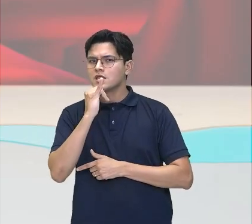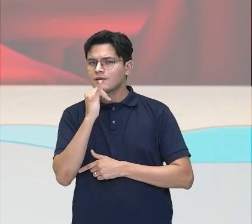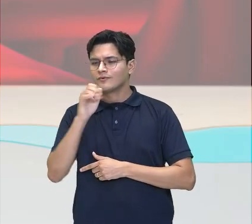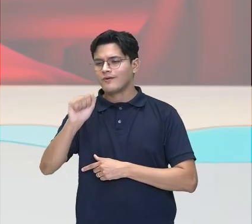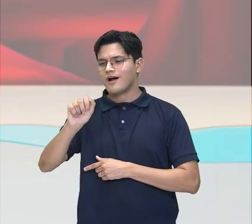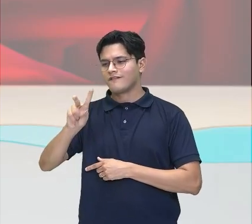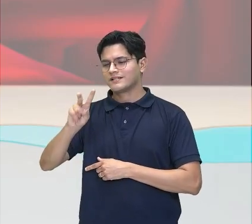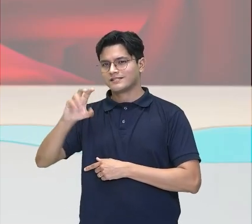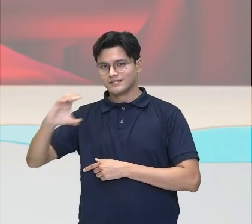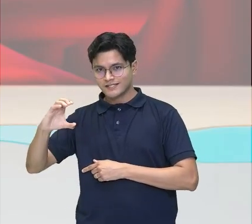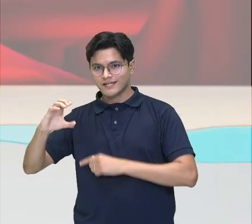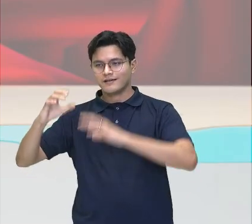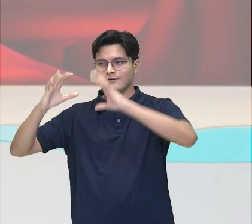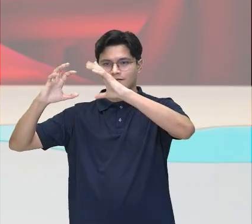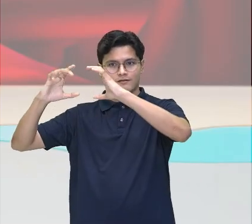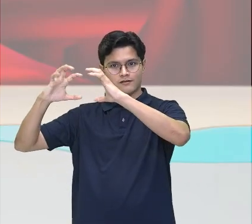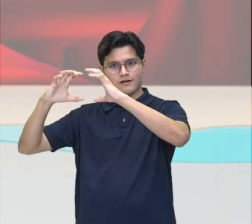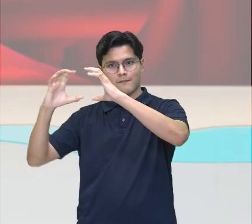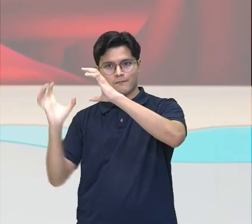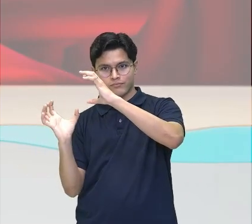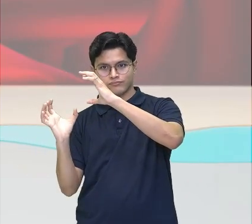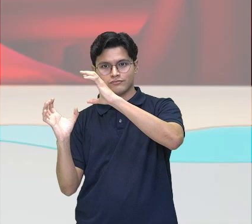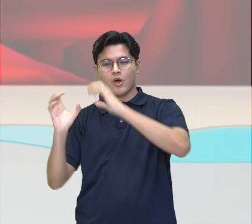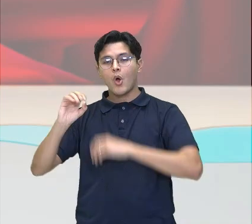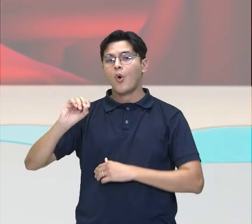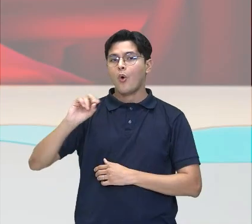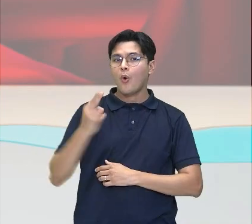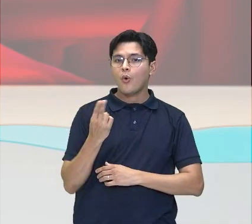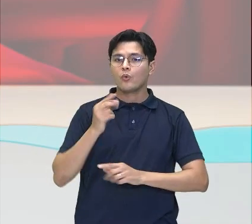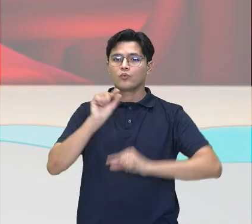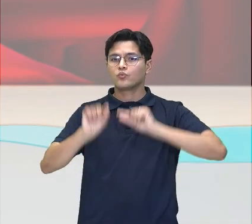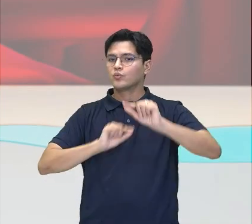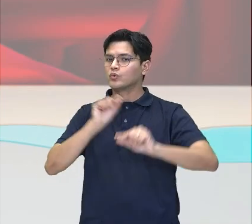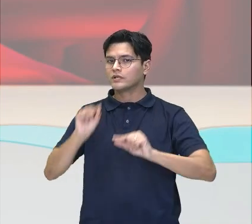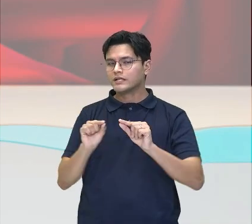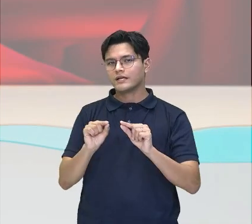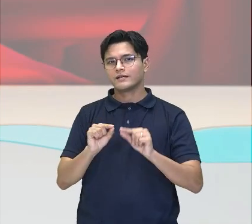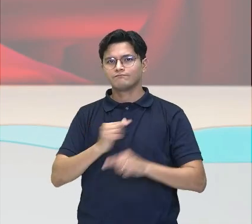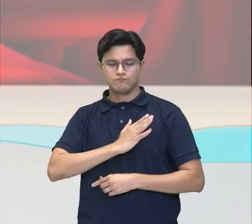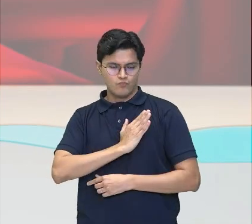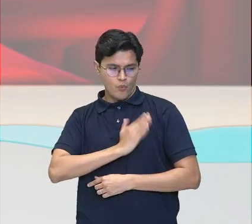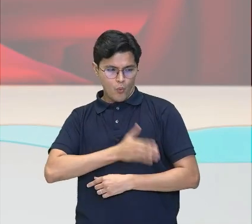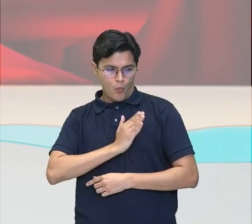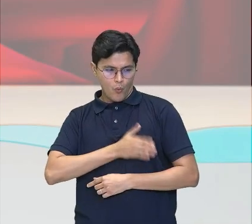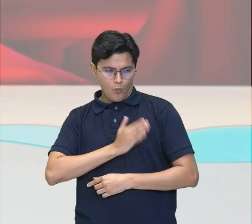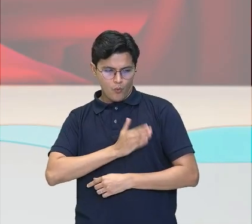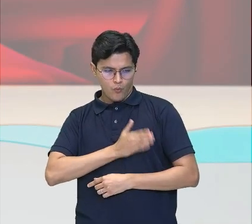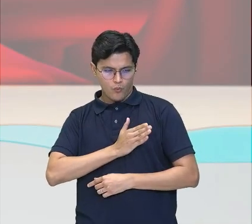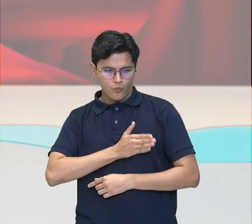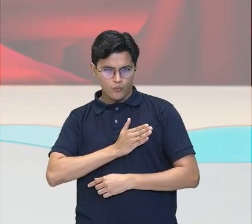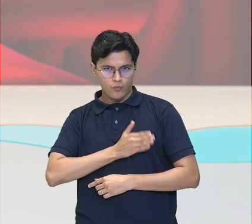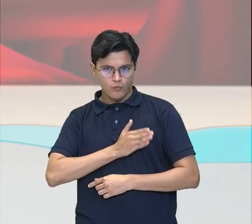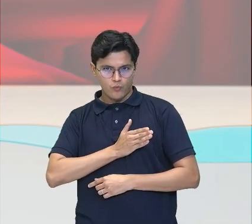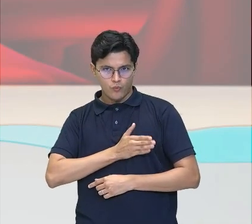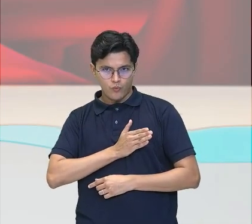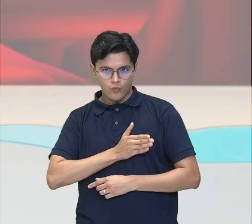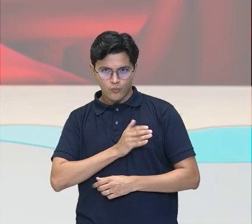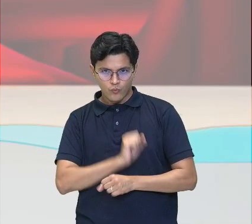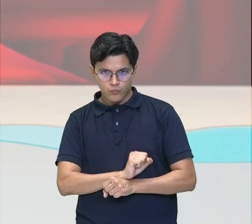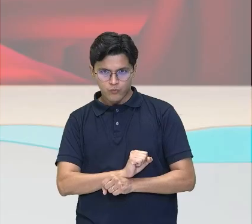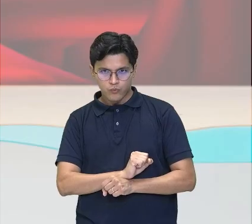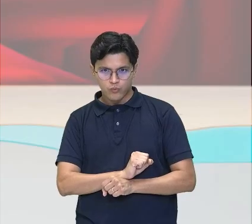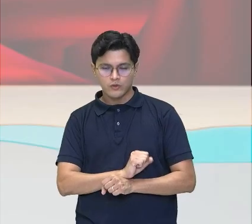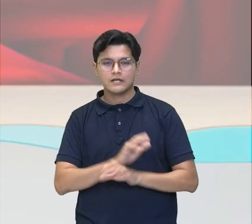né? O AVC, ou ainda um infarto de algumas porções ali do coração,